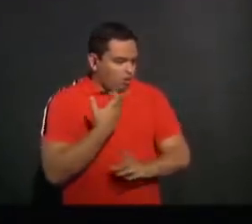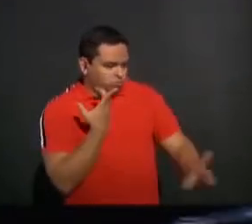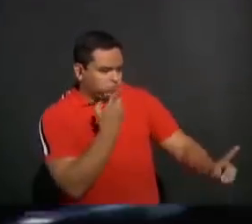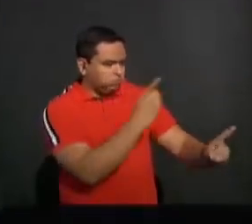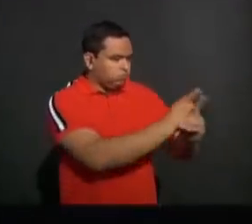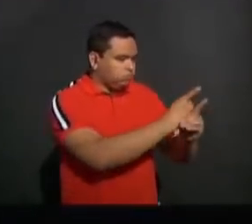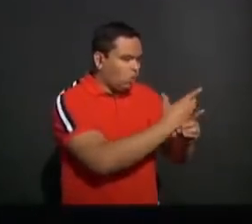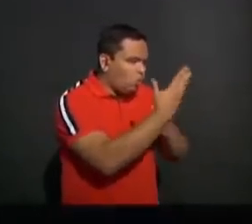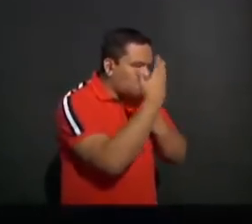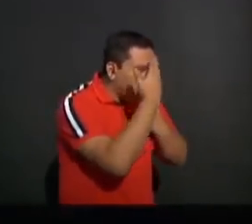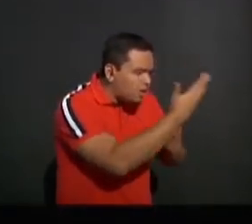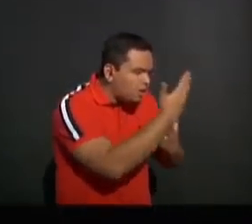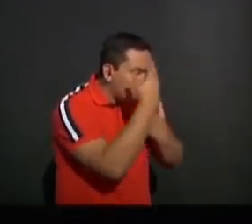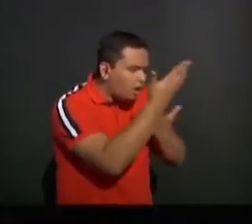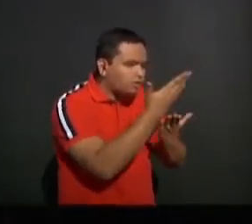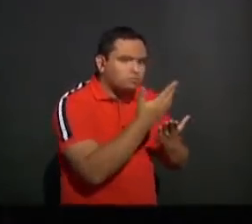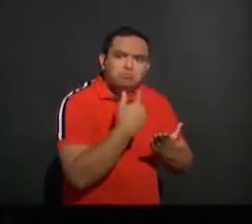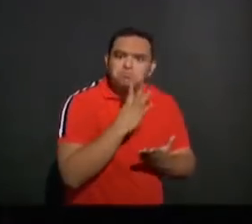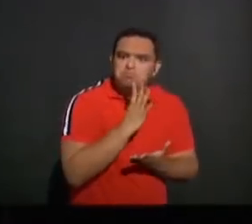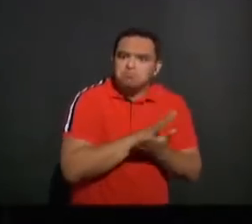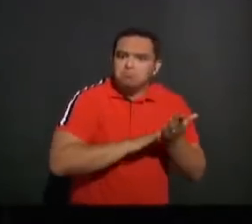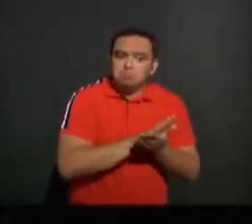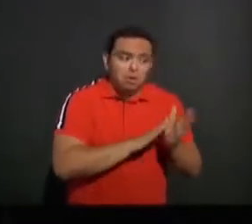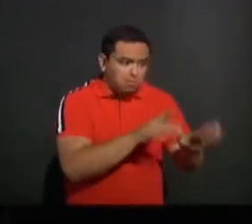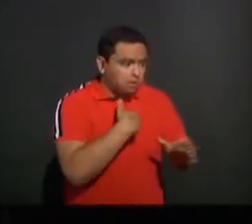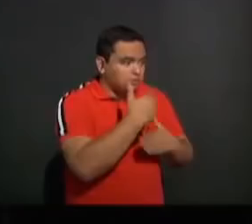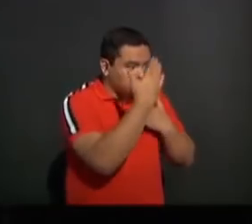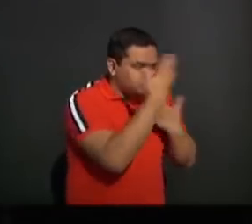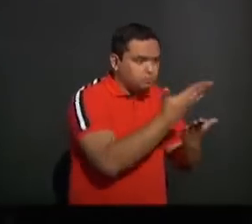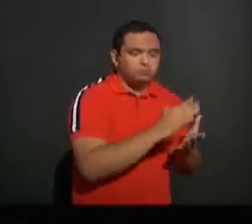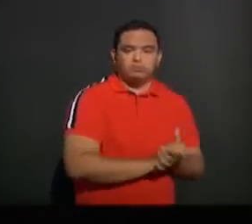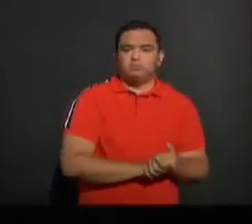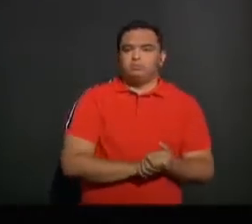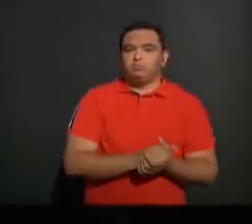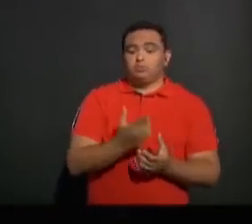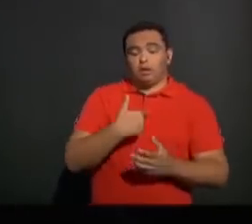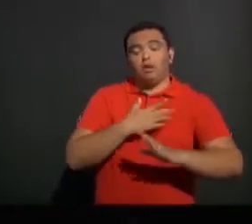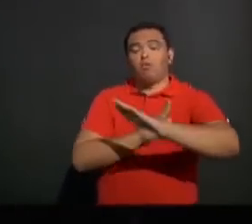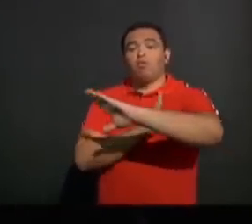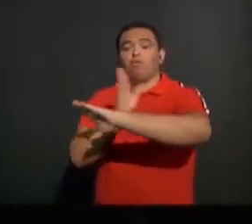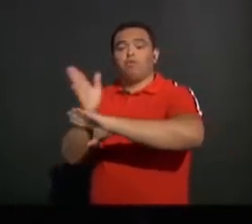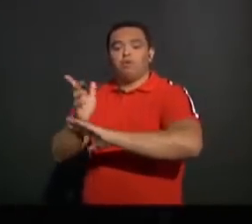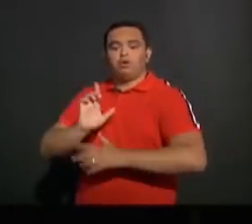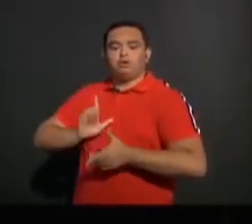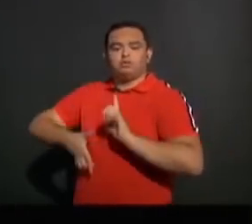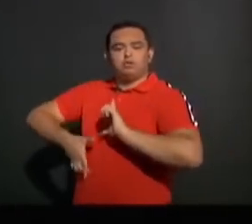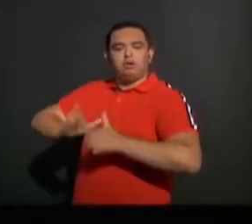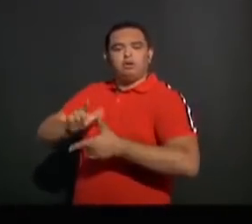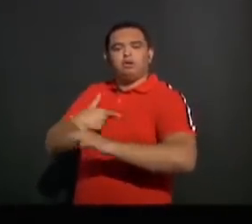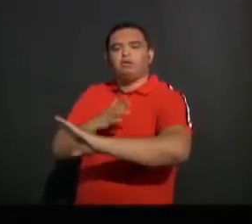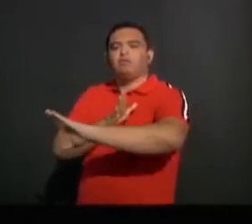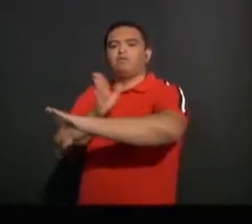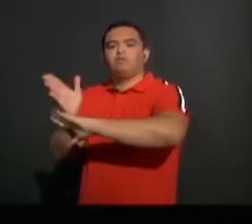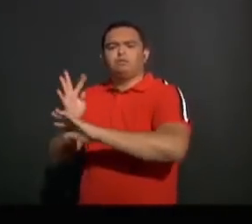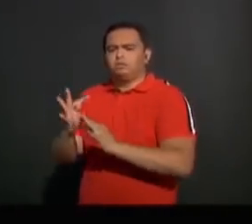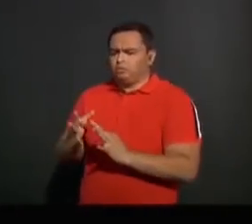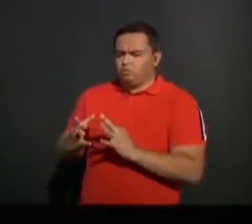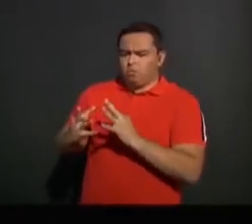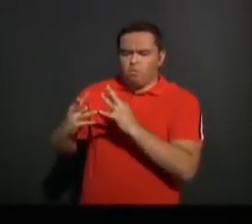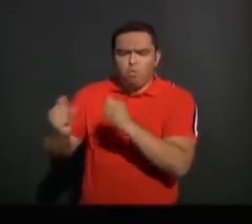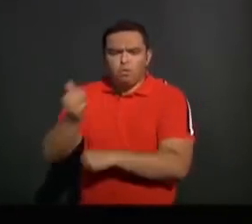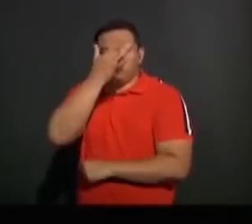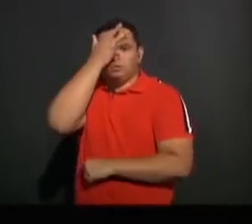vão lá e honram a pessoa sem conhecer. Cheguei ontem de Israel, sabe como é que é Israel? Todo mundo serve o